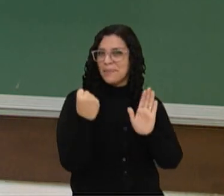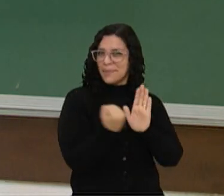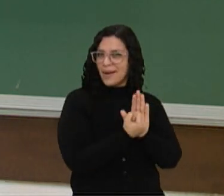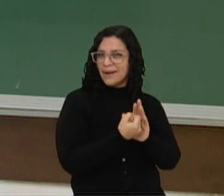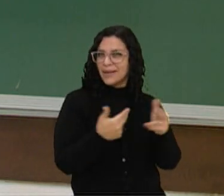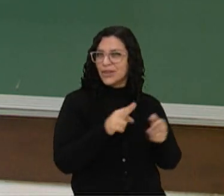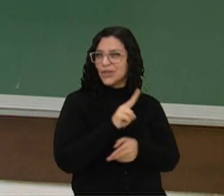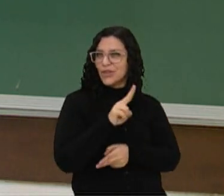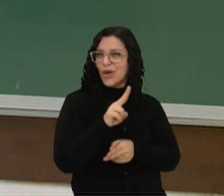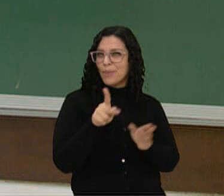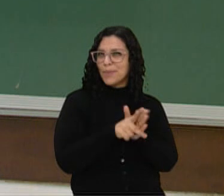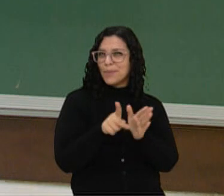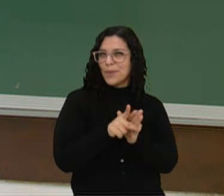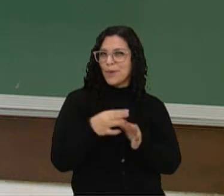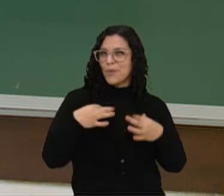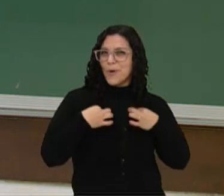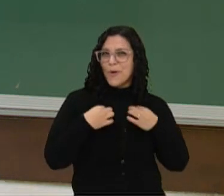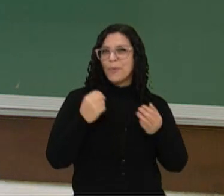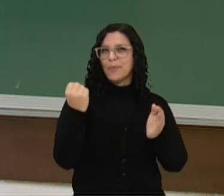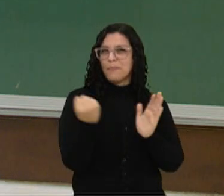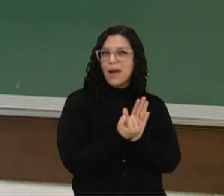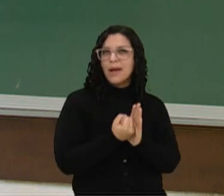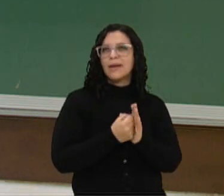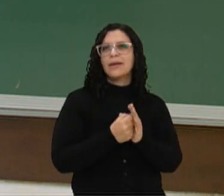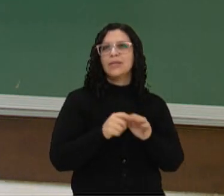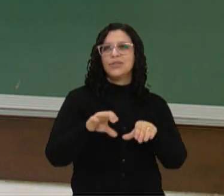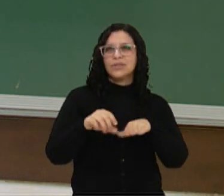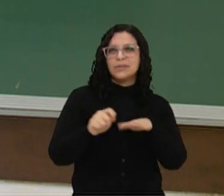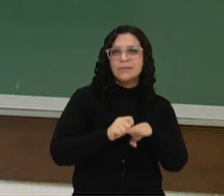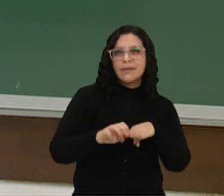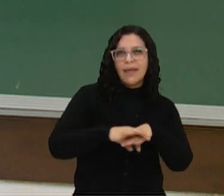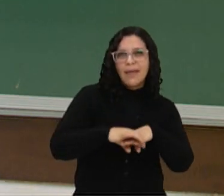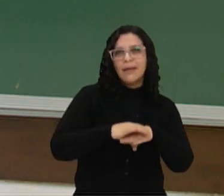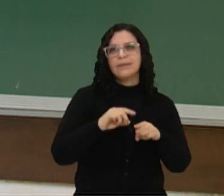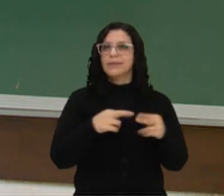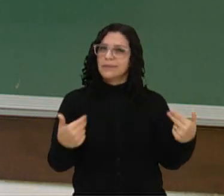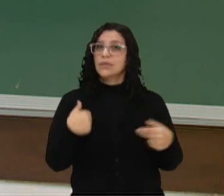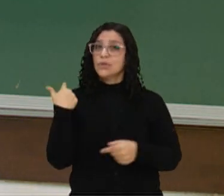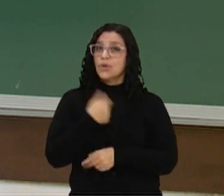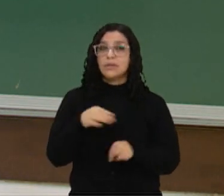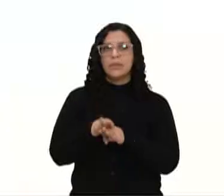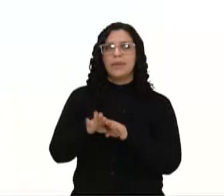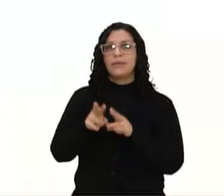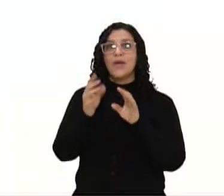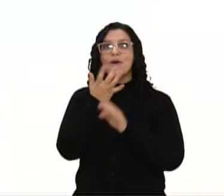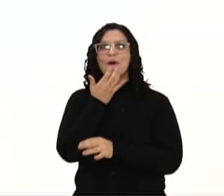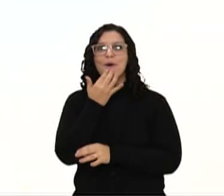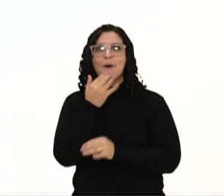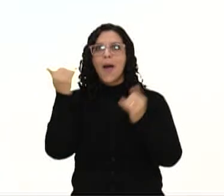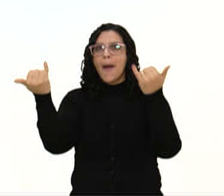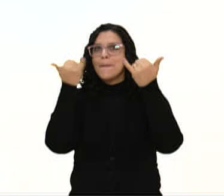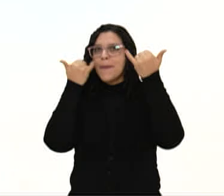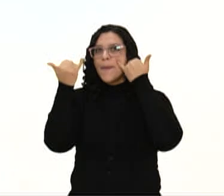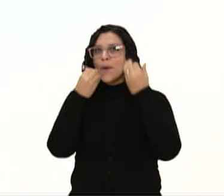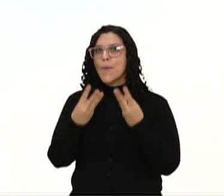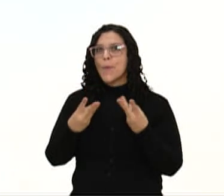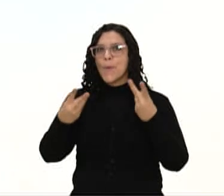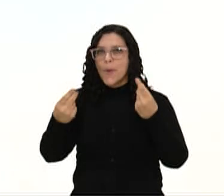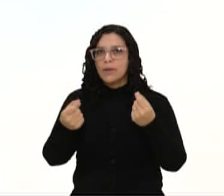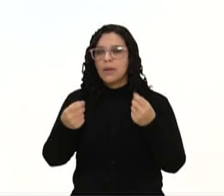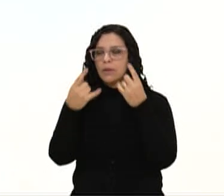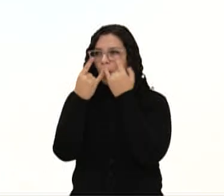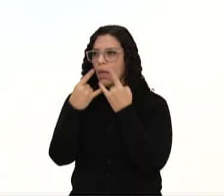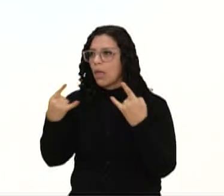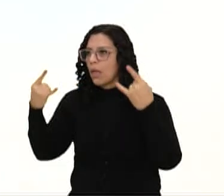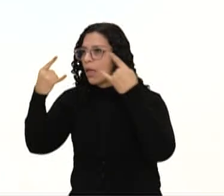nos leva a comprar, nos leva a ser consumidor. Propagandas coloridas que anunciam qualidades e